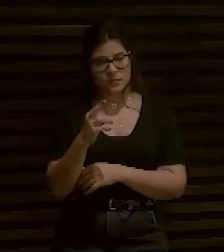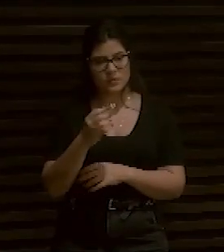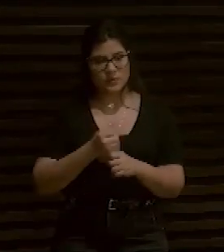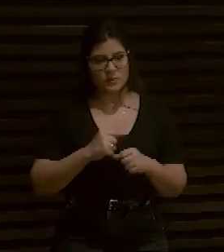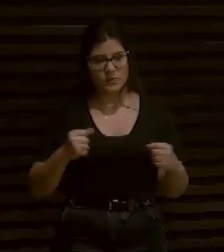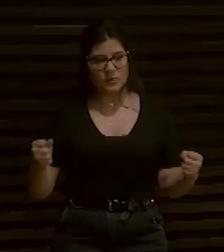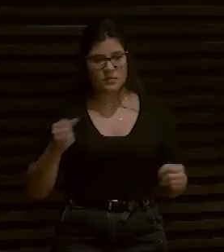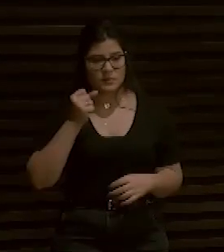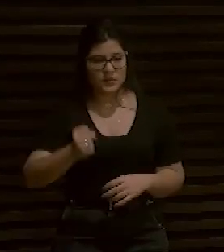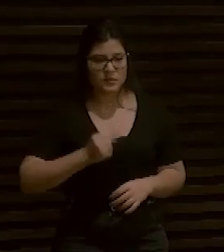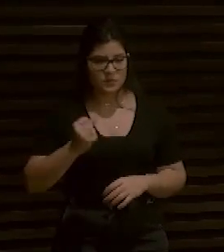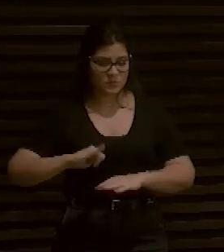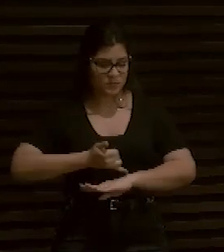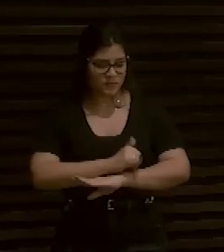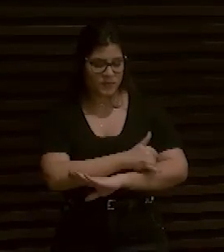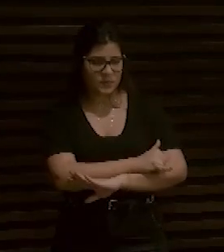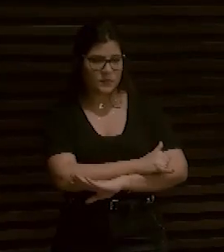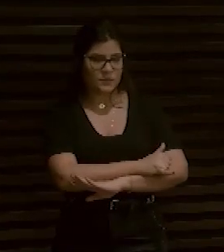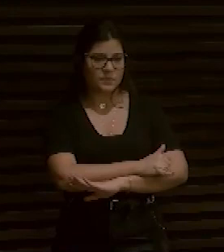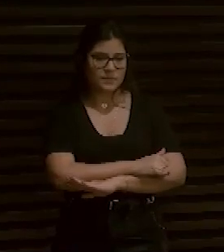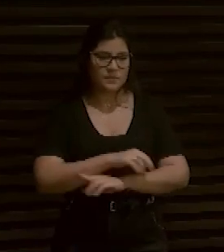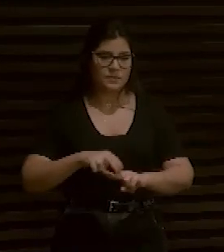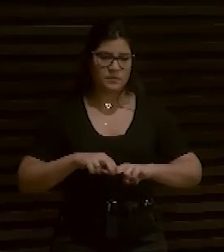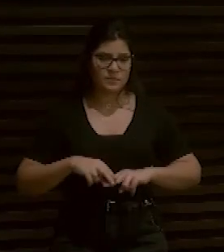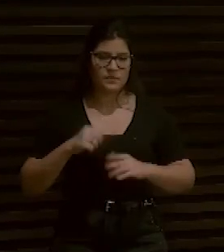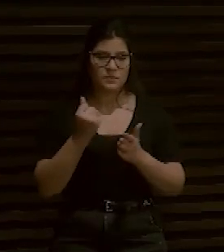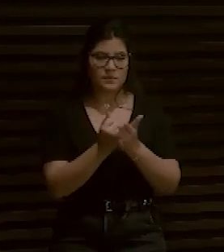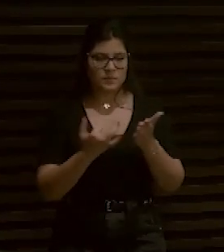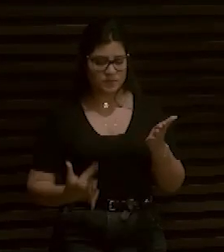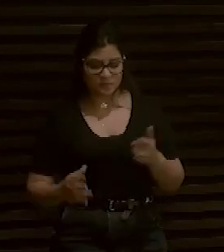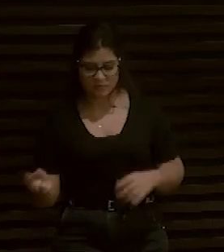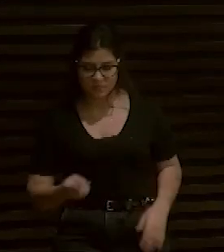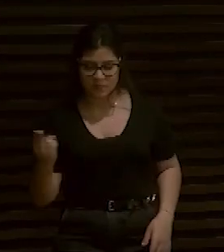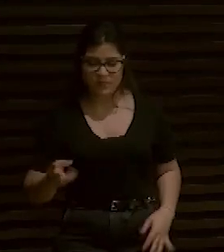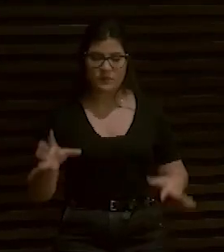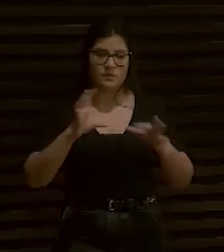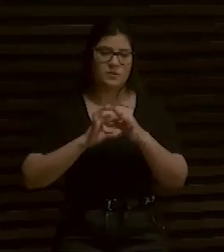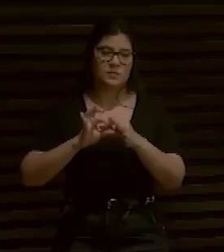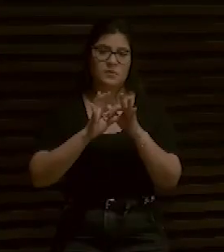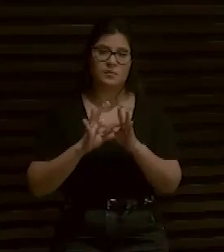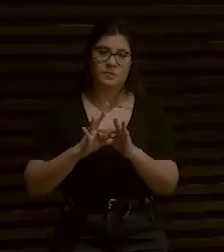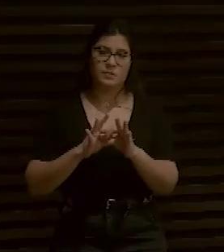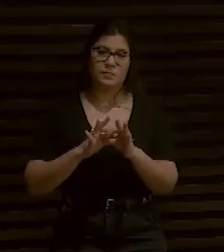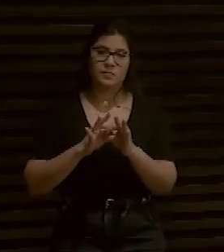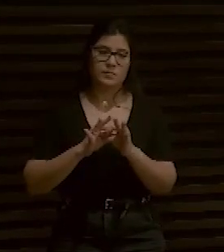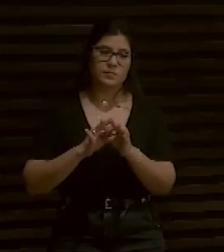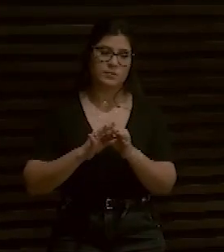Senhor, o grande pastor das ovelhas, pelo sangue da eterna aliança,